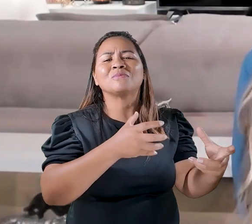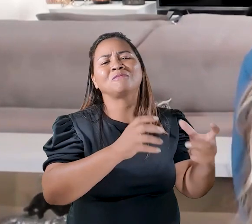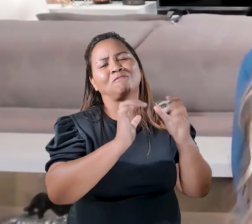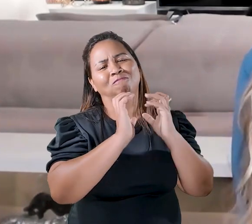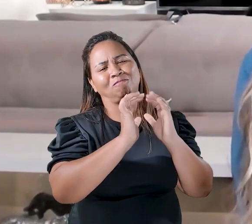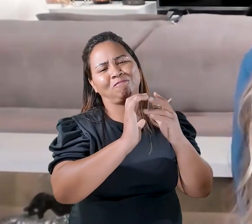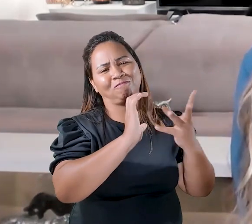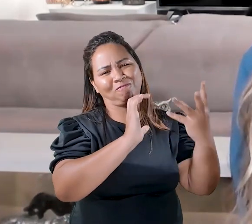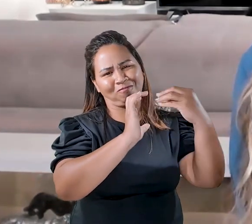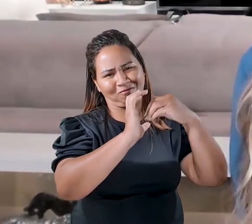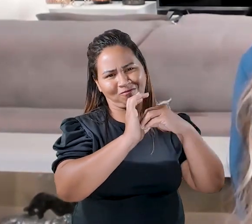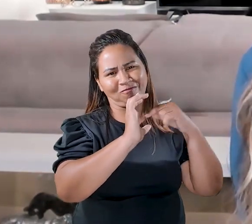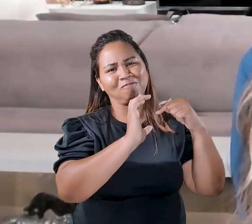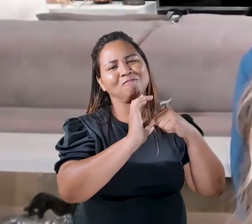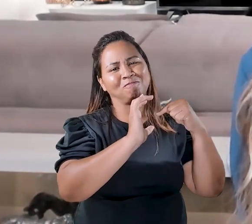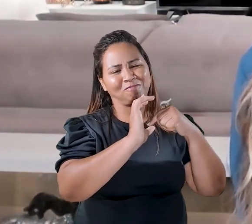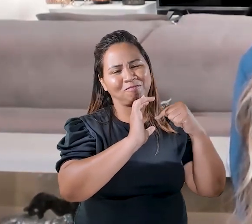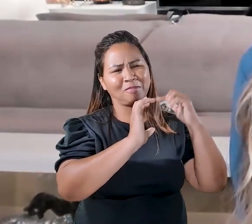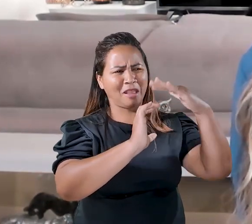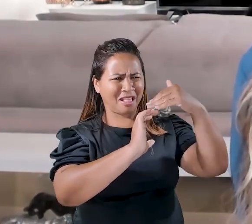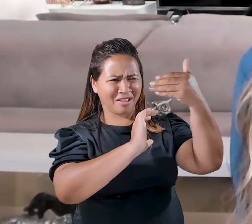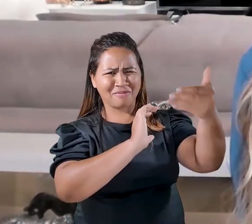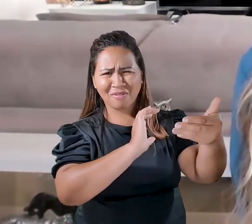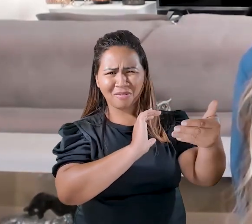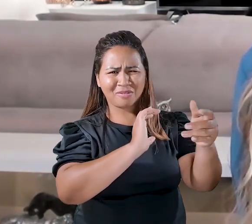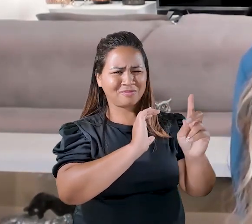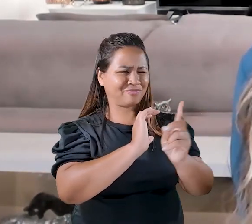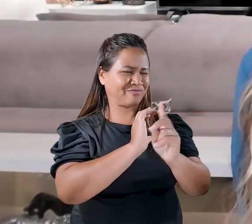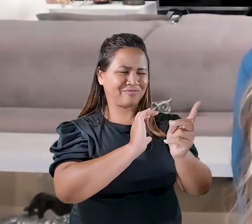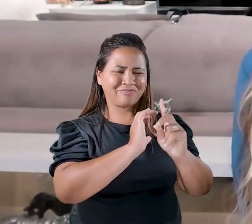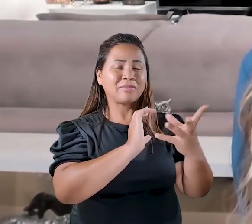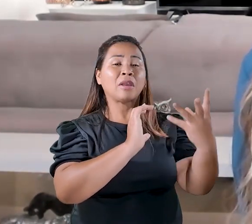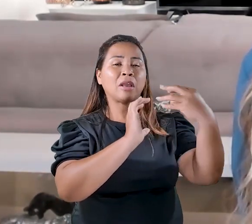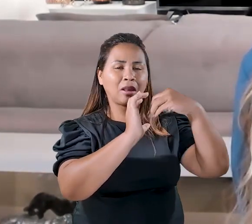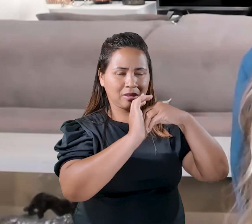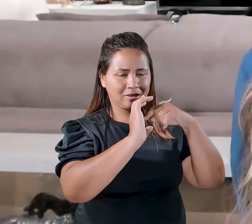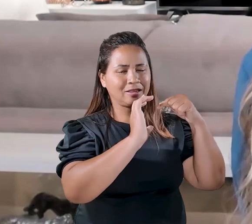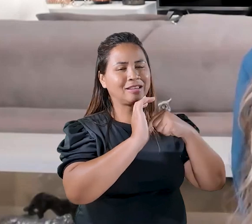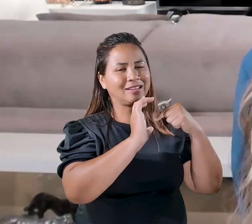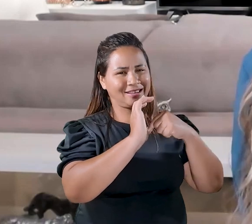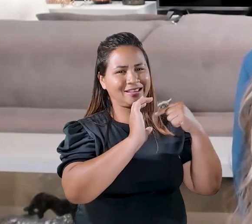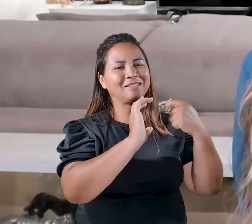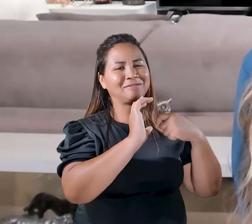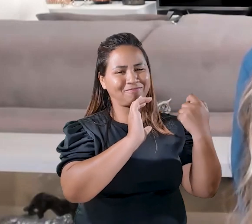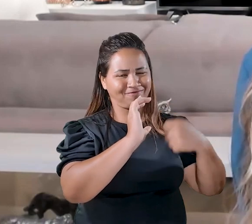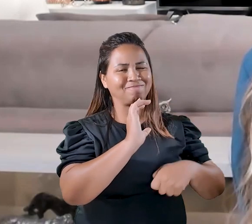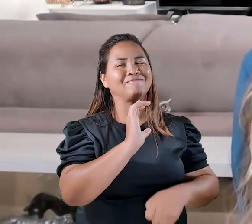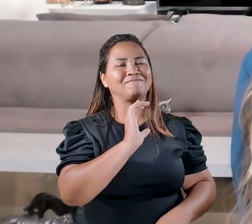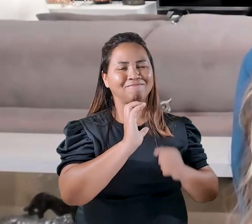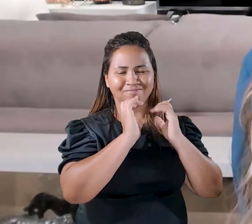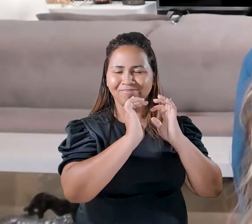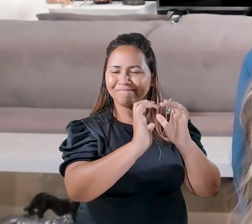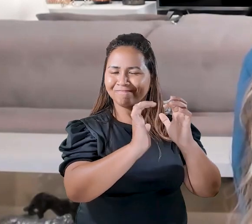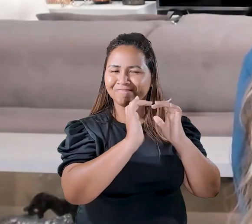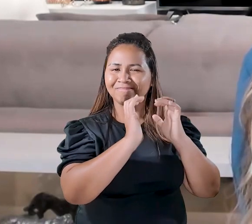lá fora. Nada lá fora impede de realizar os teus sonhos. Nada.